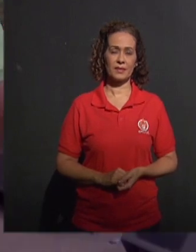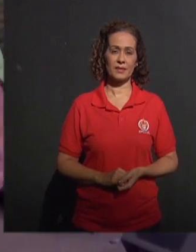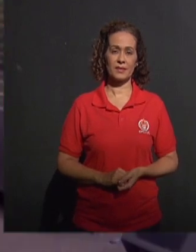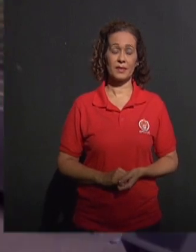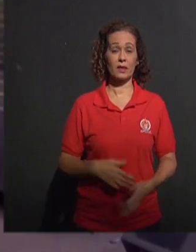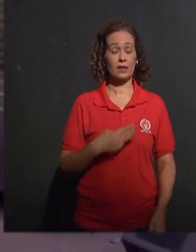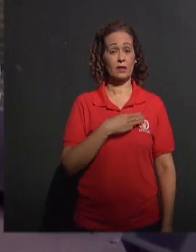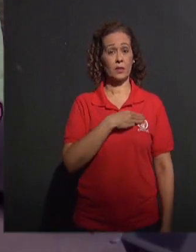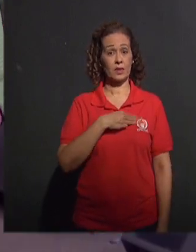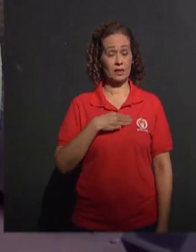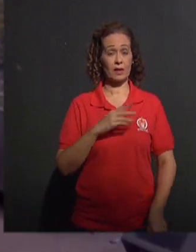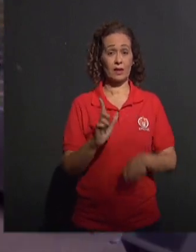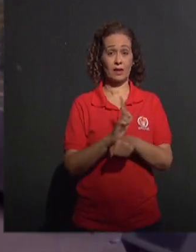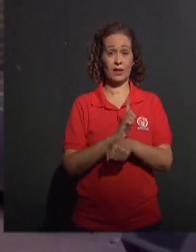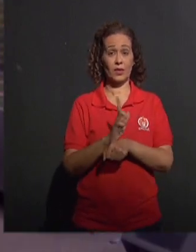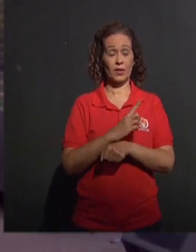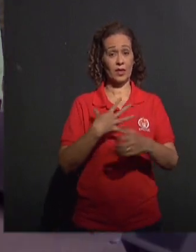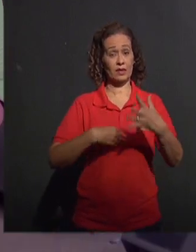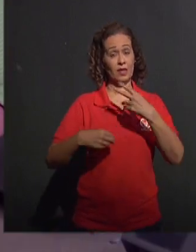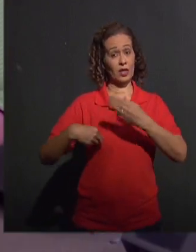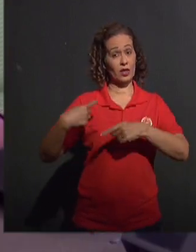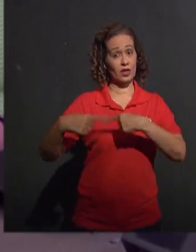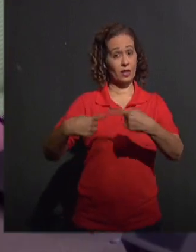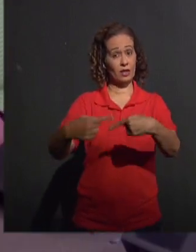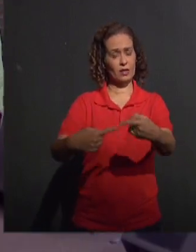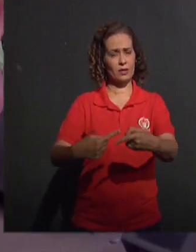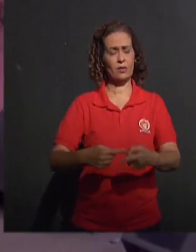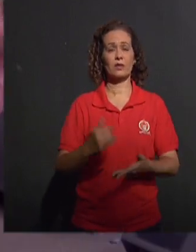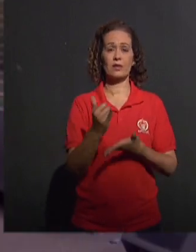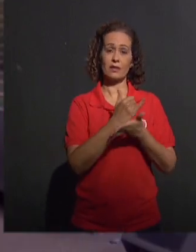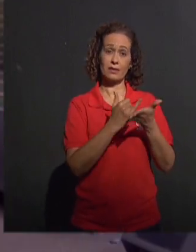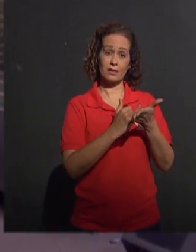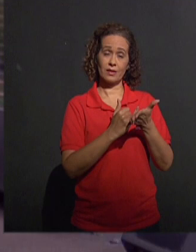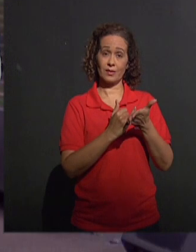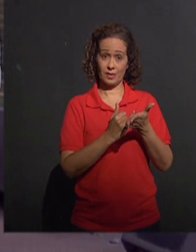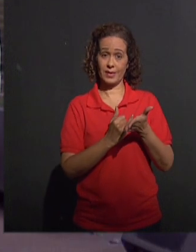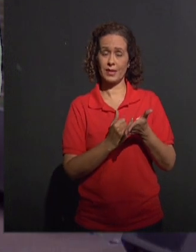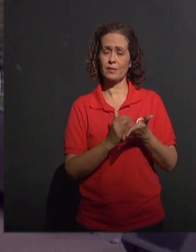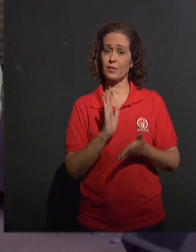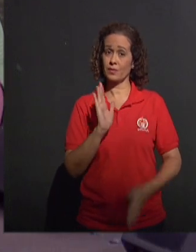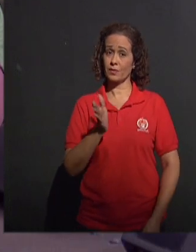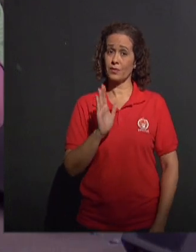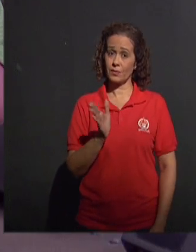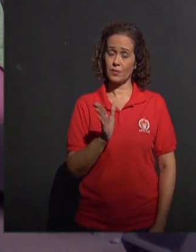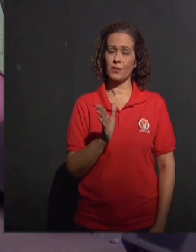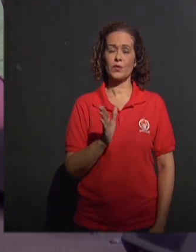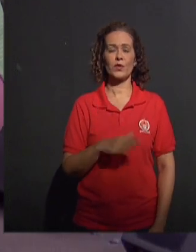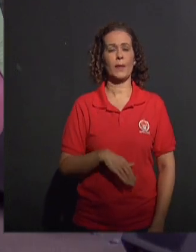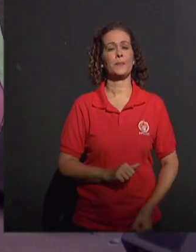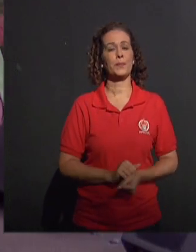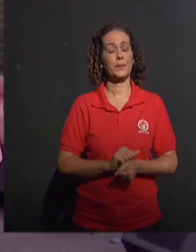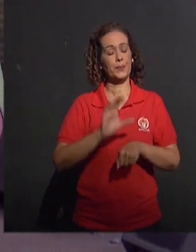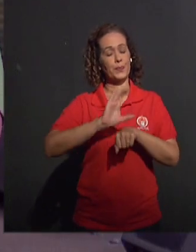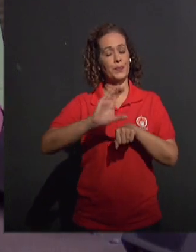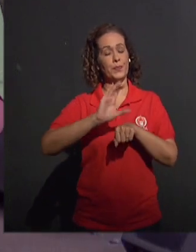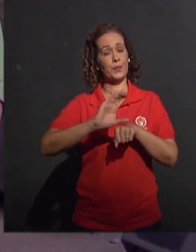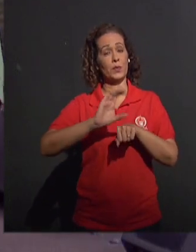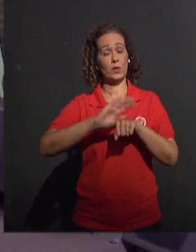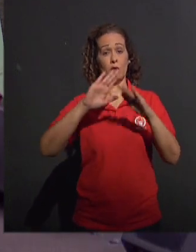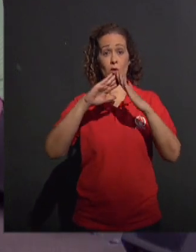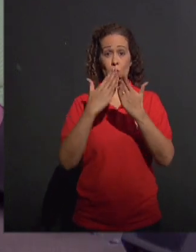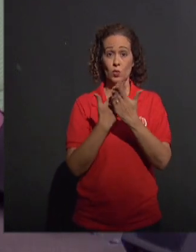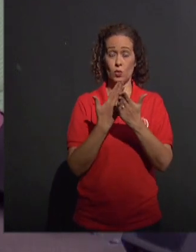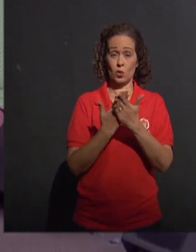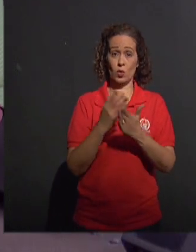O Ministério Lagoinha Gerações está com inscrições abertas para os 3 módulos dos cursos Escola de Noivos, Bem Casados